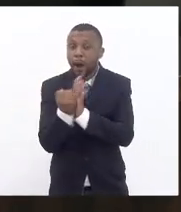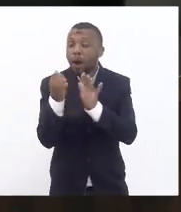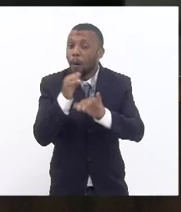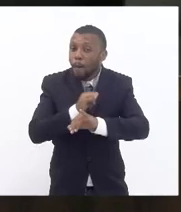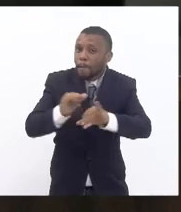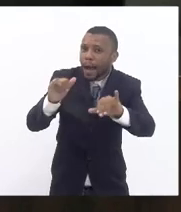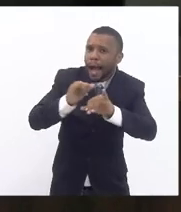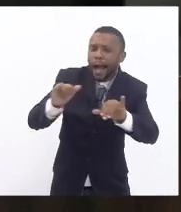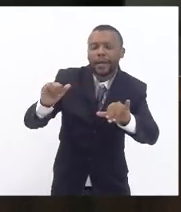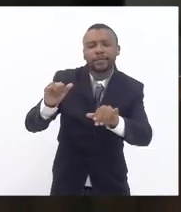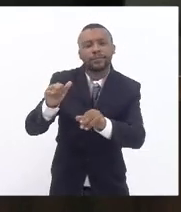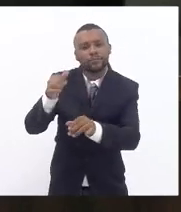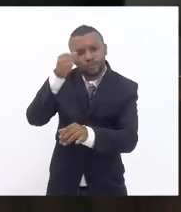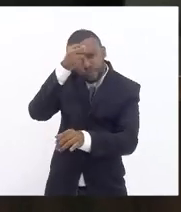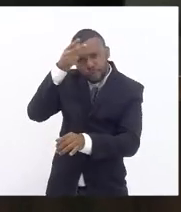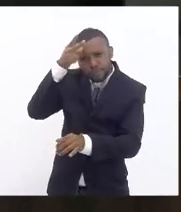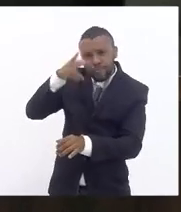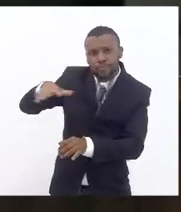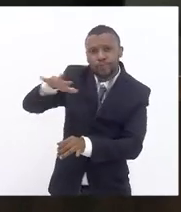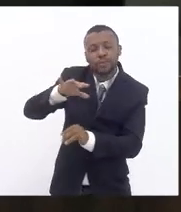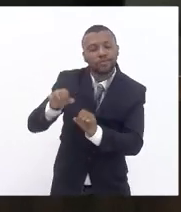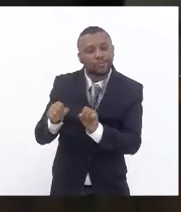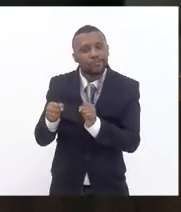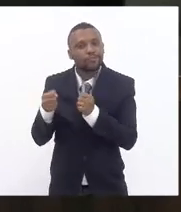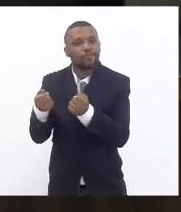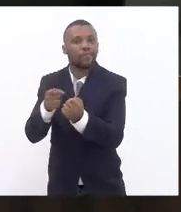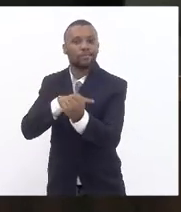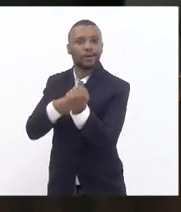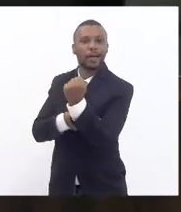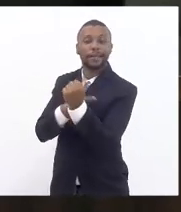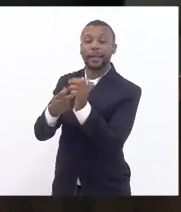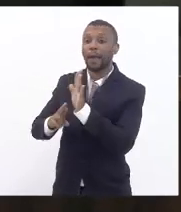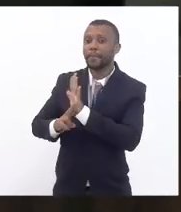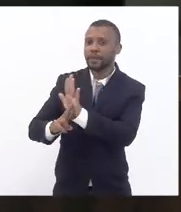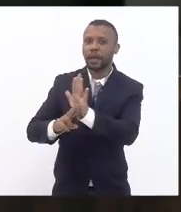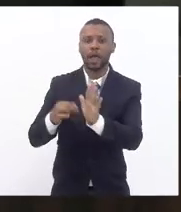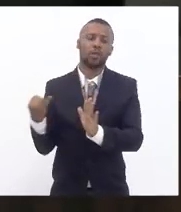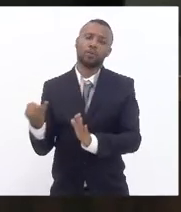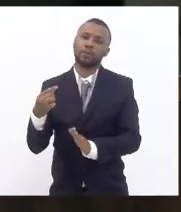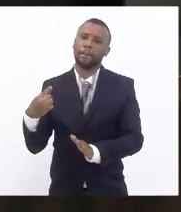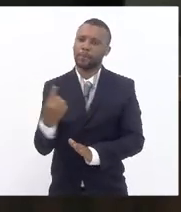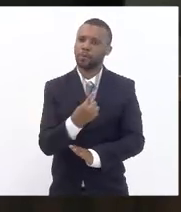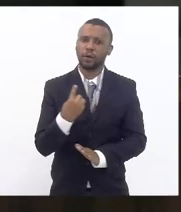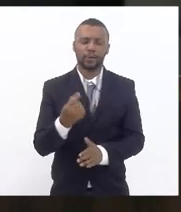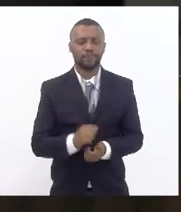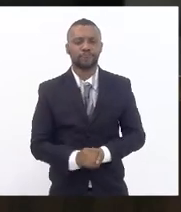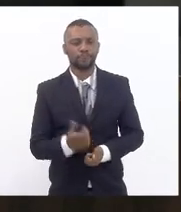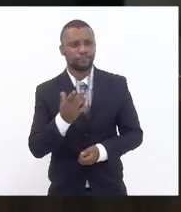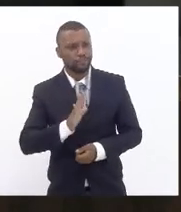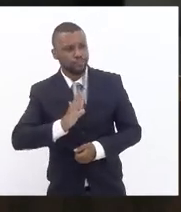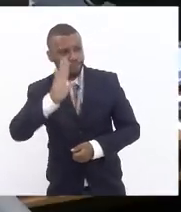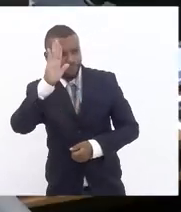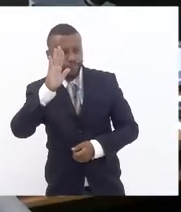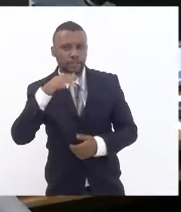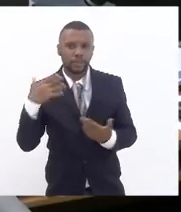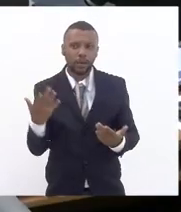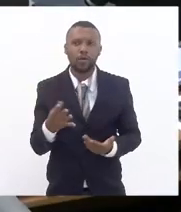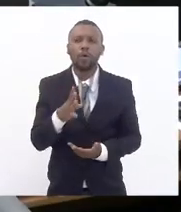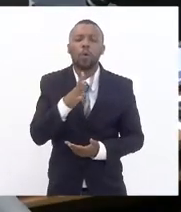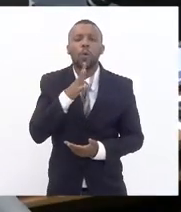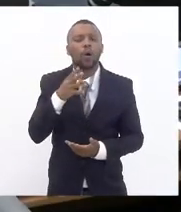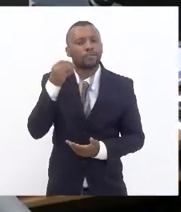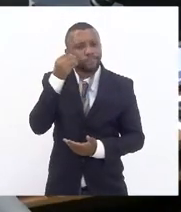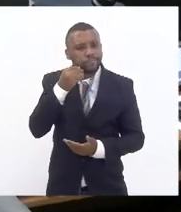que fortalecesse essa representação tão importante para a gente. Deputado Luiz Paulo. Presidente Jair Bittencourt, eu conheci